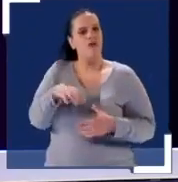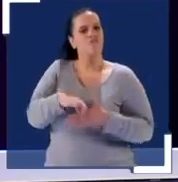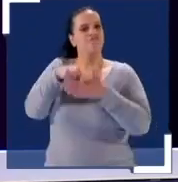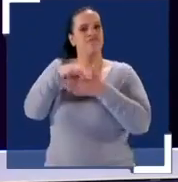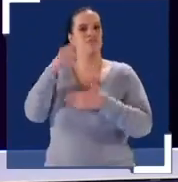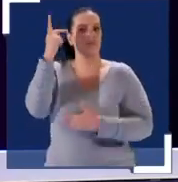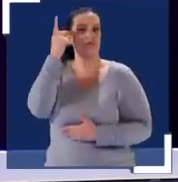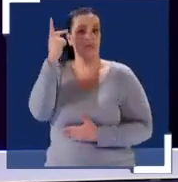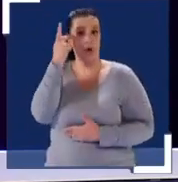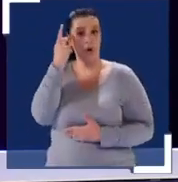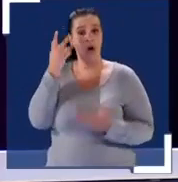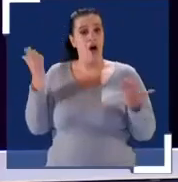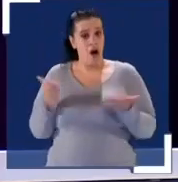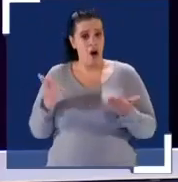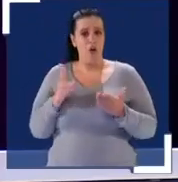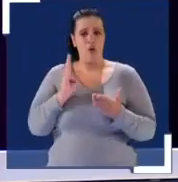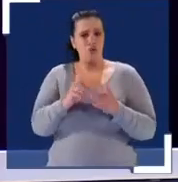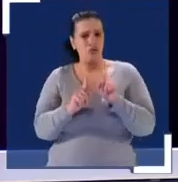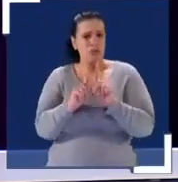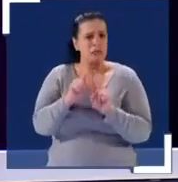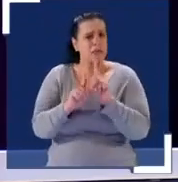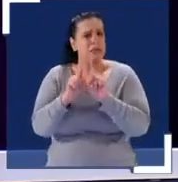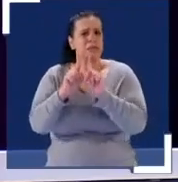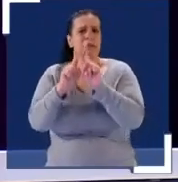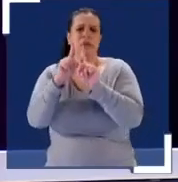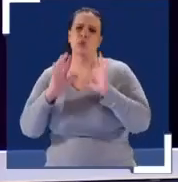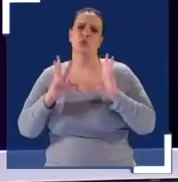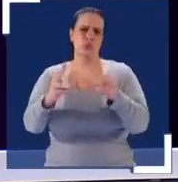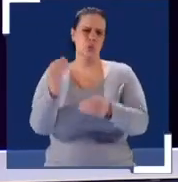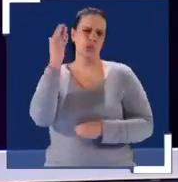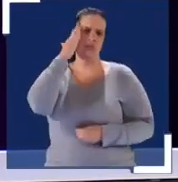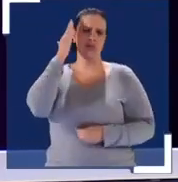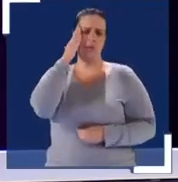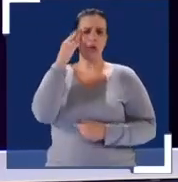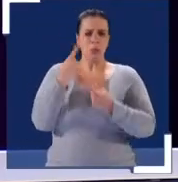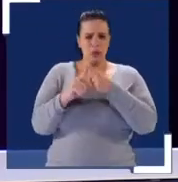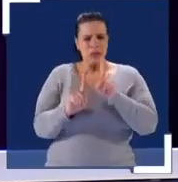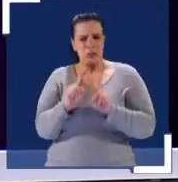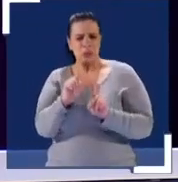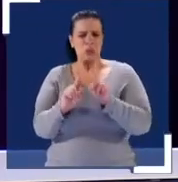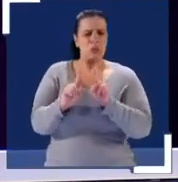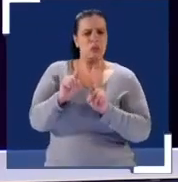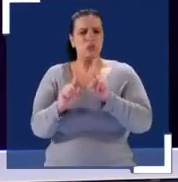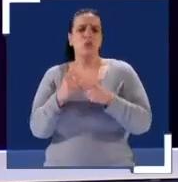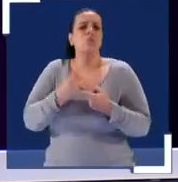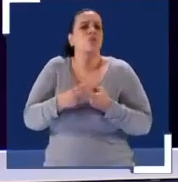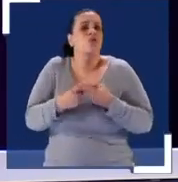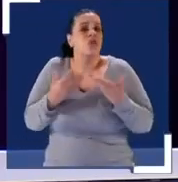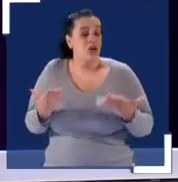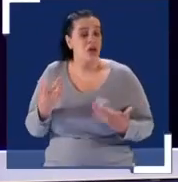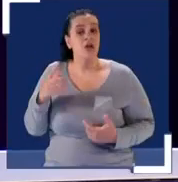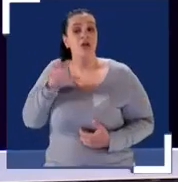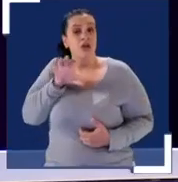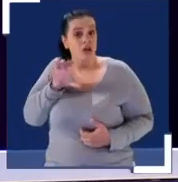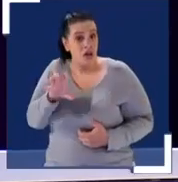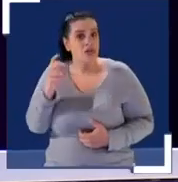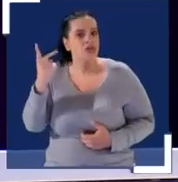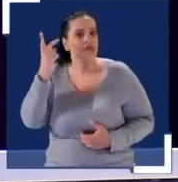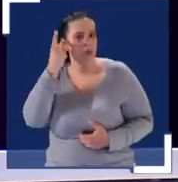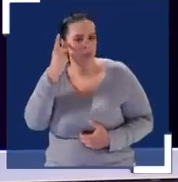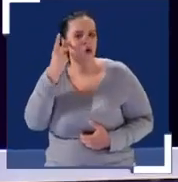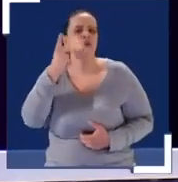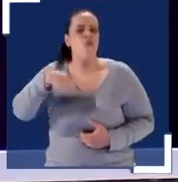ainda está seriamente numa disputa acirrada, não é? E todos sabem disso. E por que está assim? Porque, de alguma forma, os paulistas sabem que eles